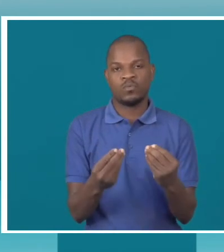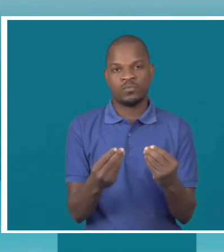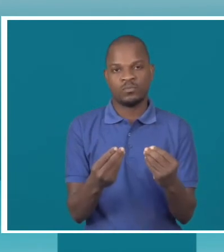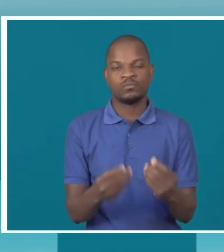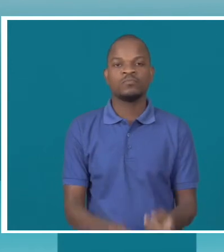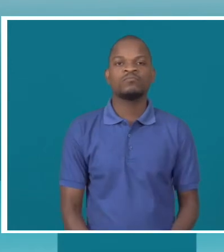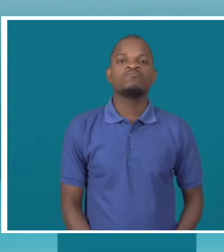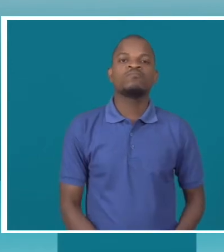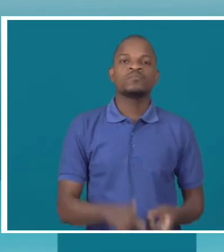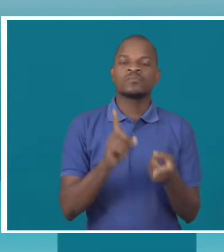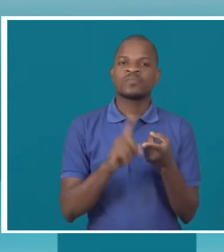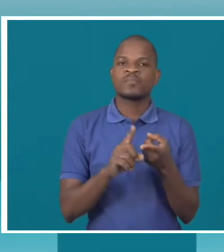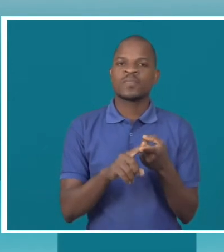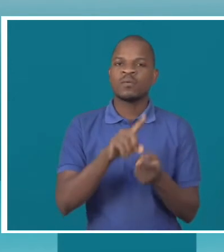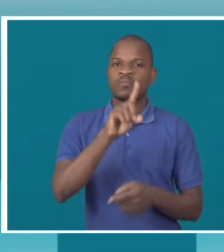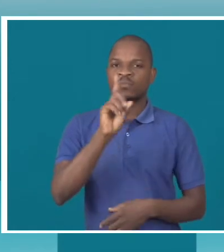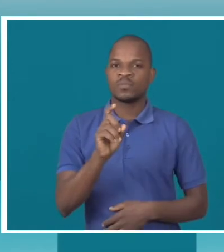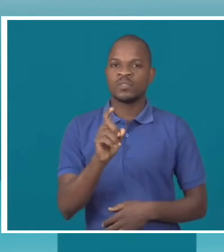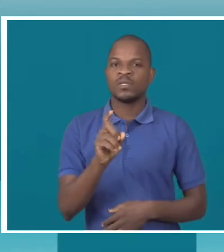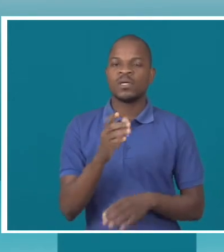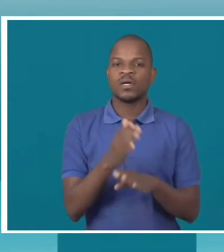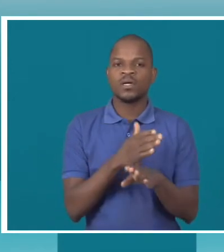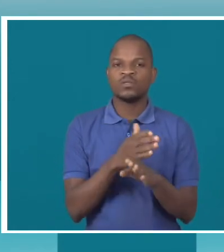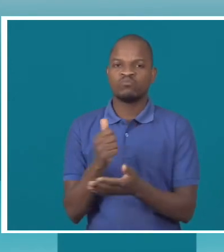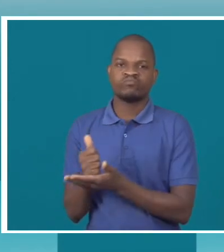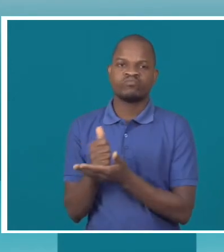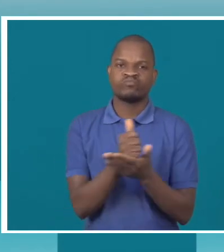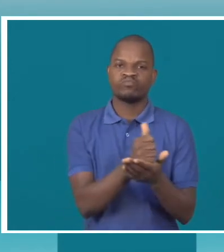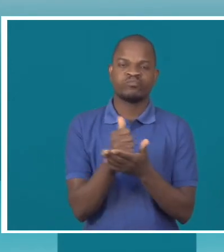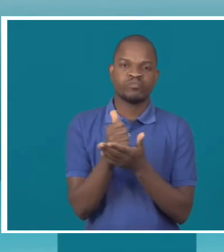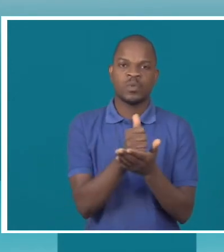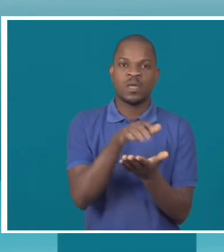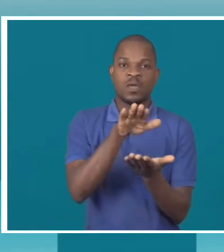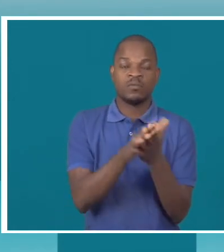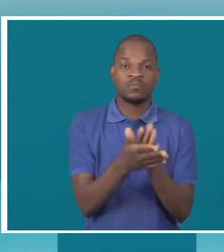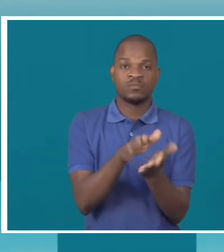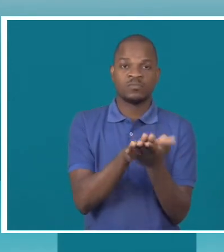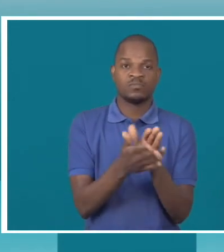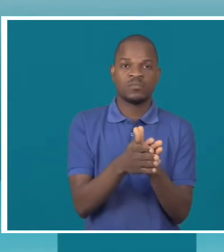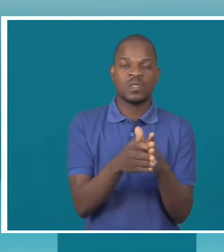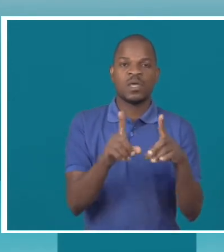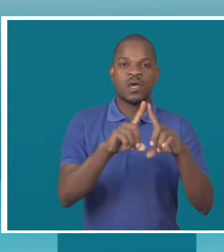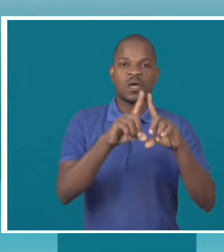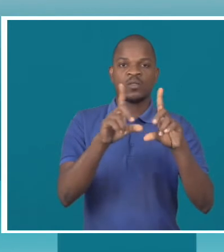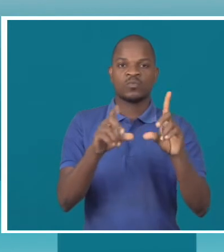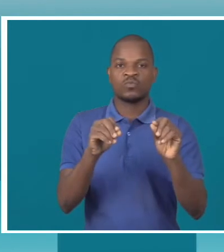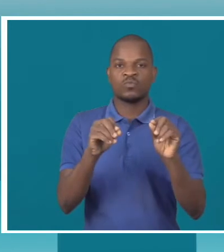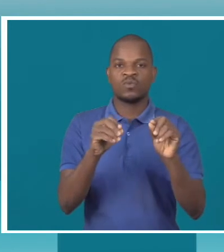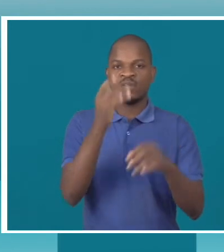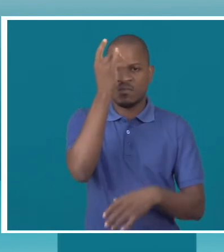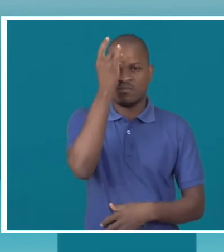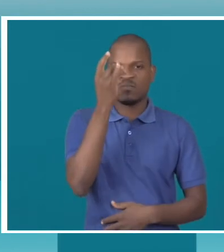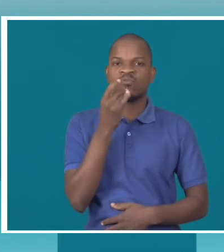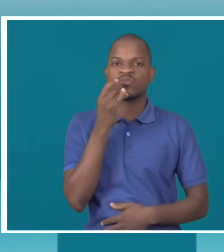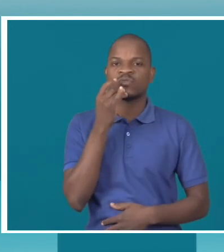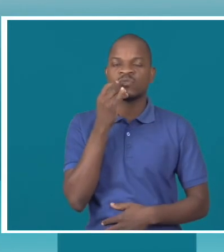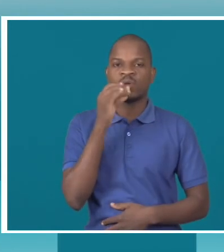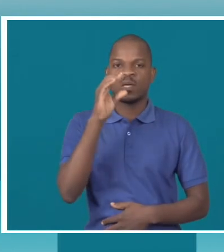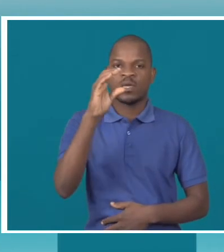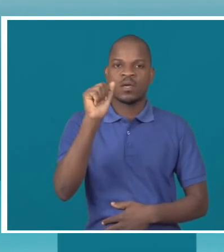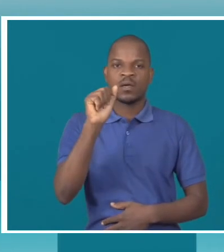aqui nessas zonas? Também ajudou na compilação, não é? De tributo, Carlos e